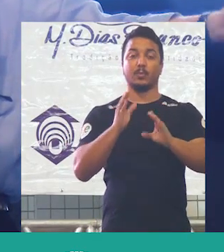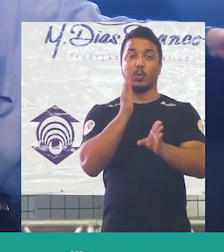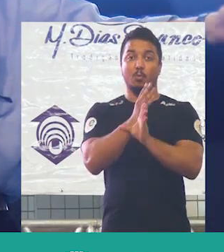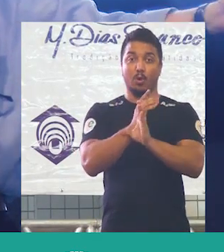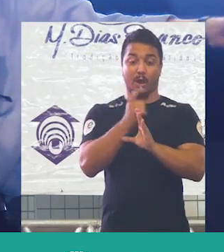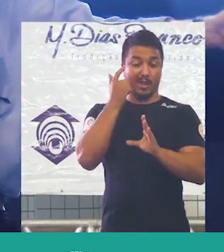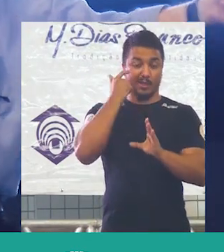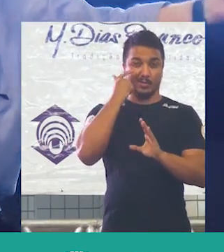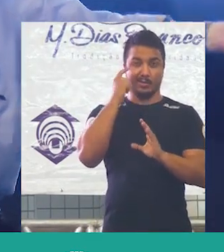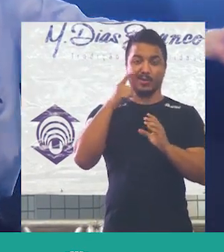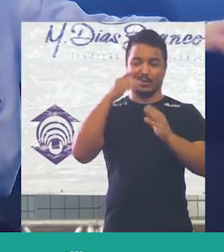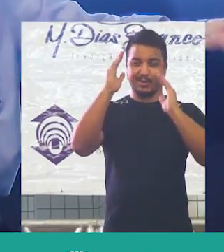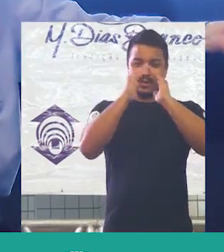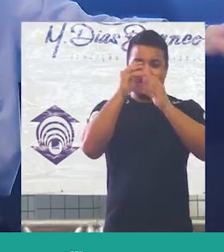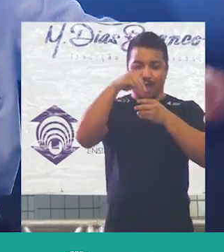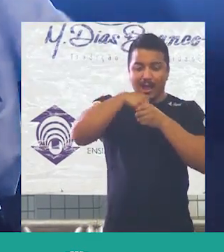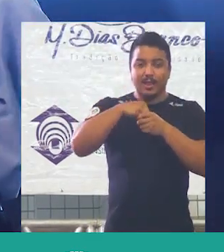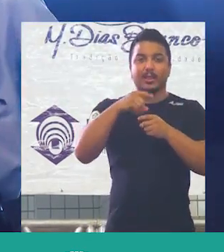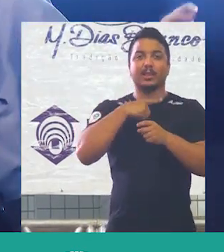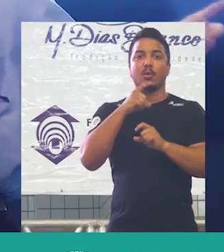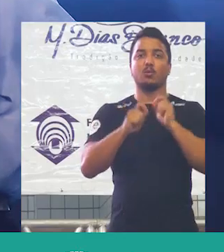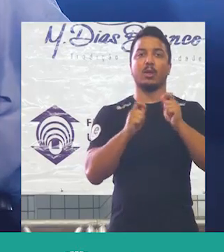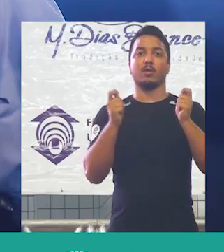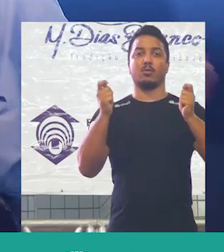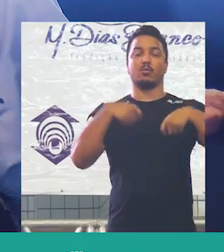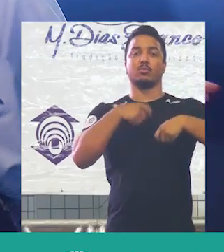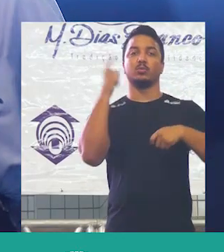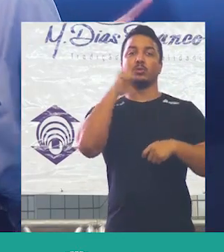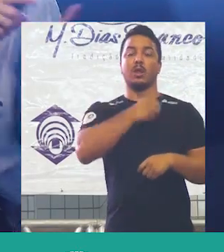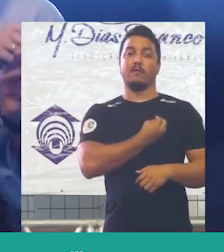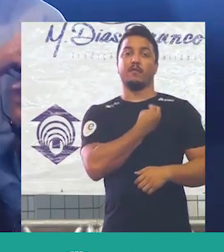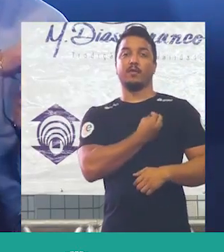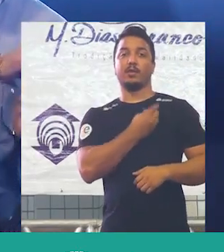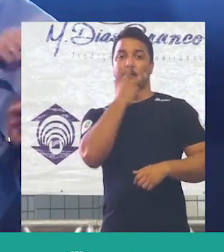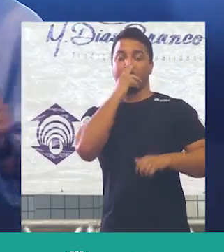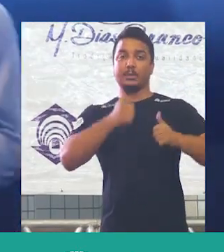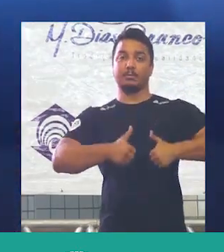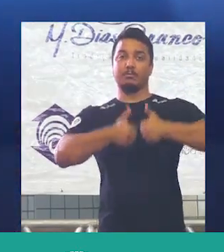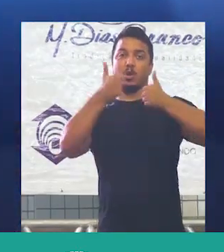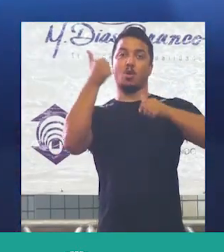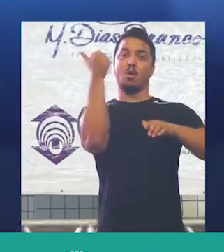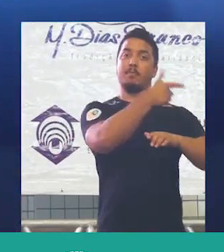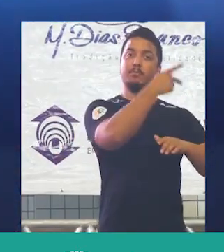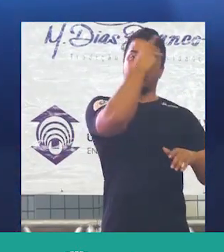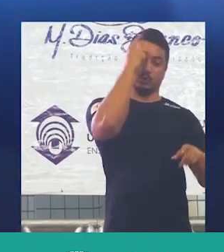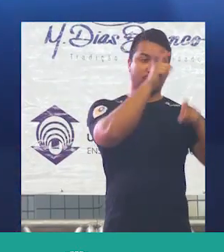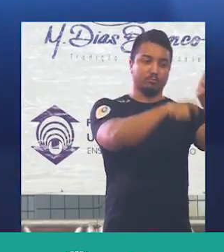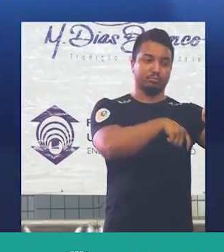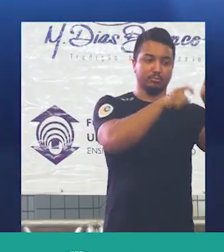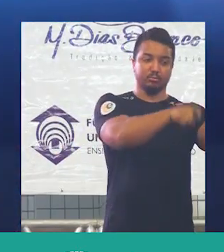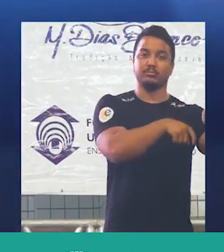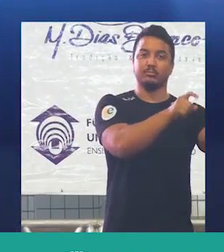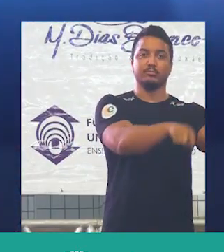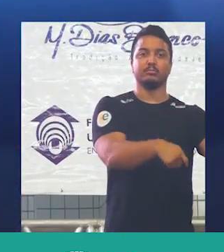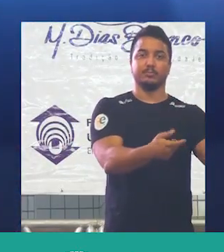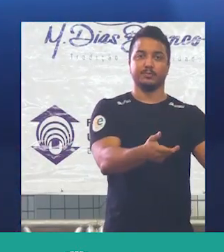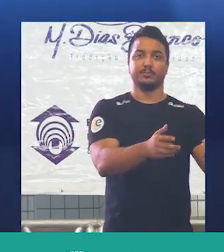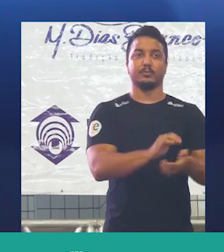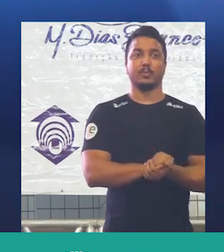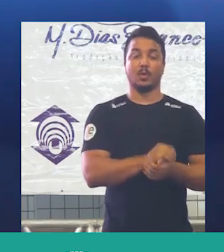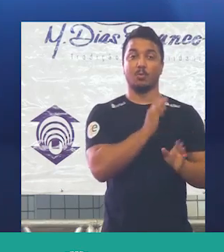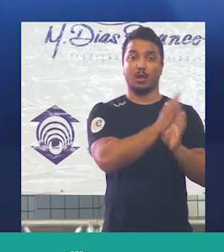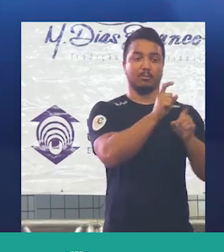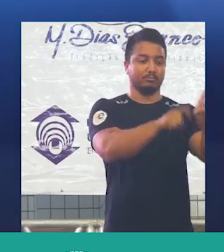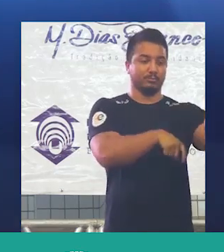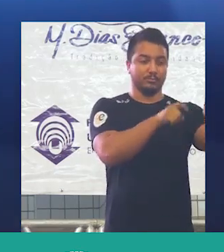aquele escravo no trabalho doméstico, ele vai ter uma vida melhor do que o escravo da lavoura. O escravo